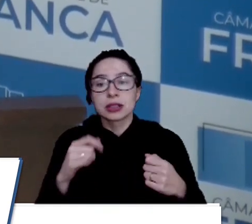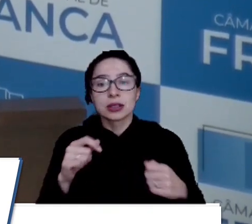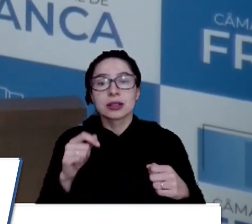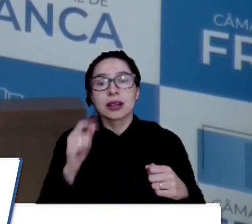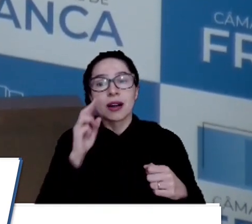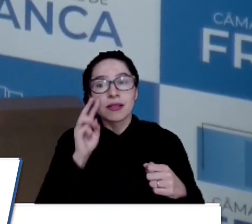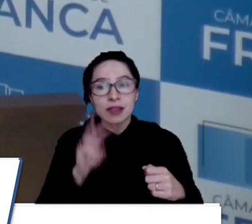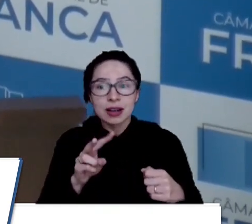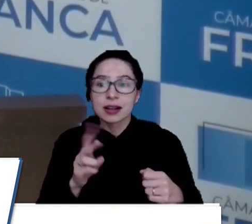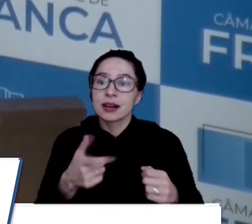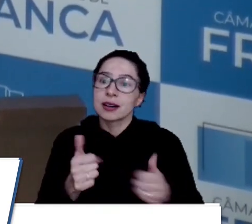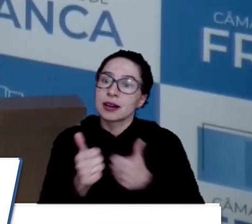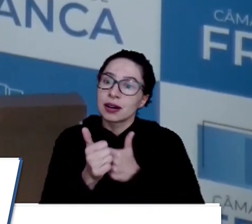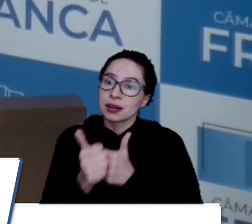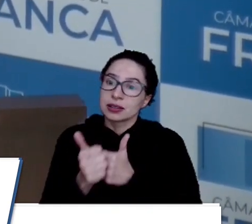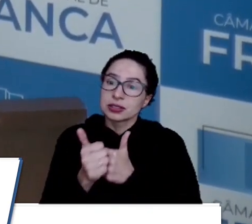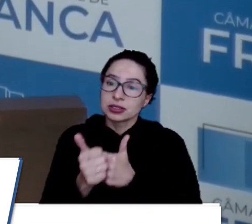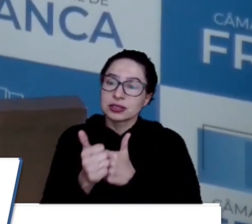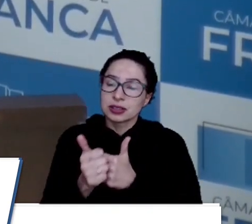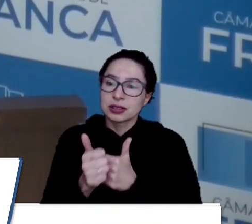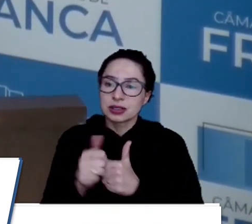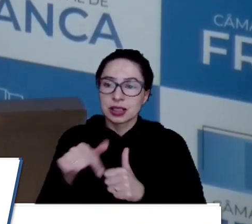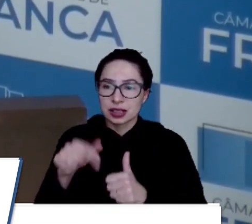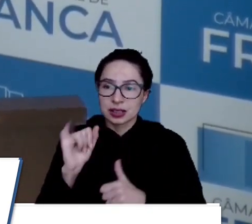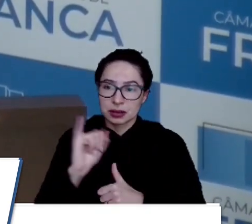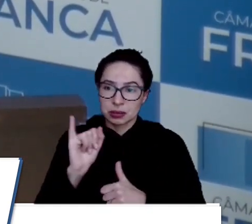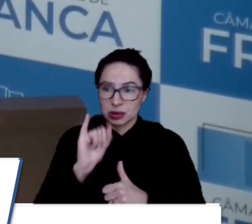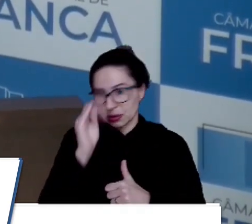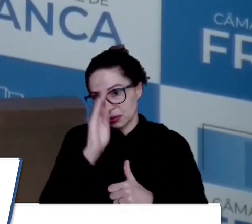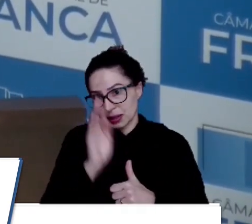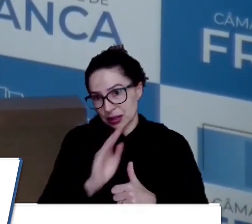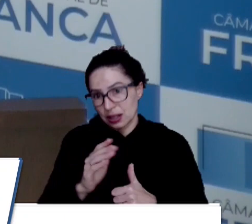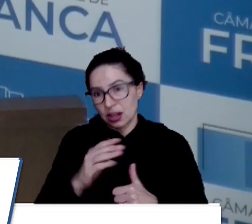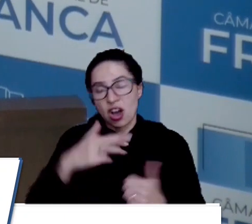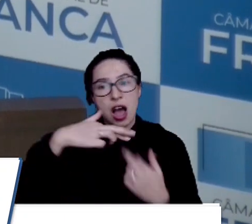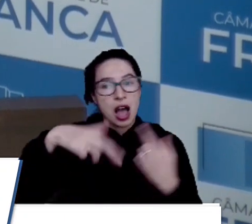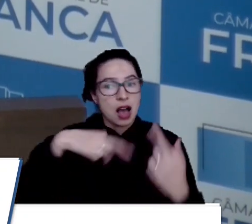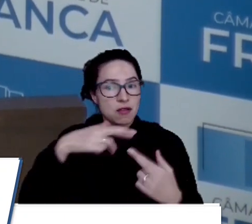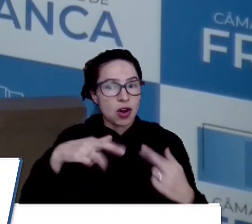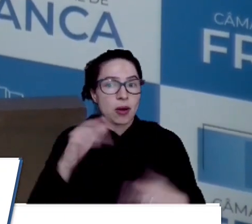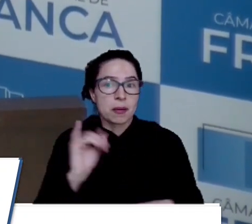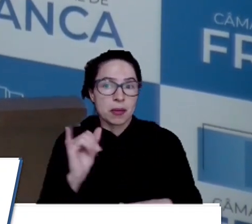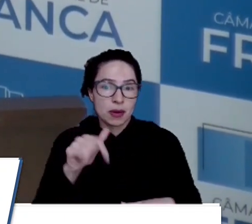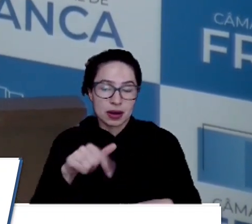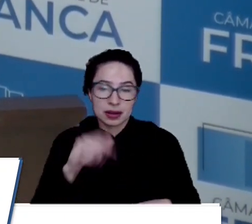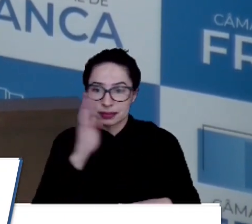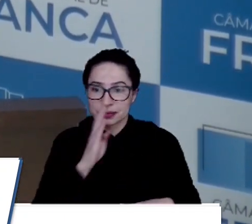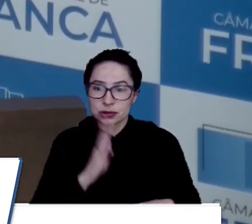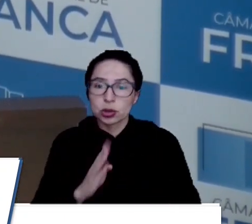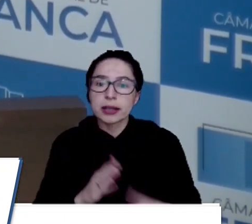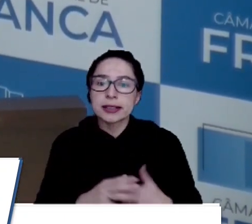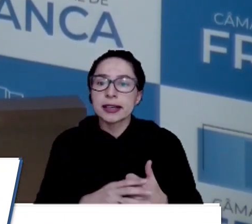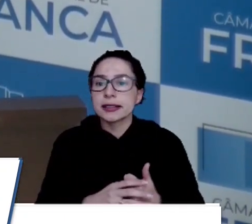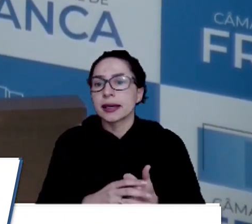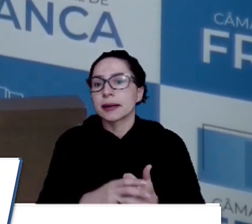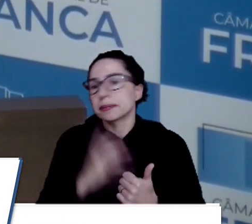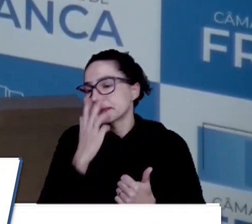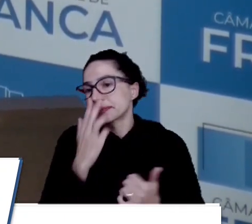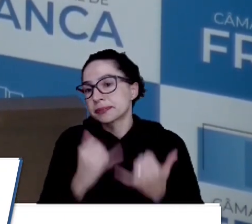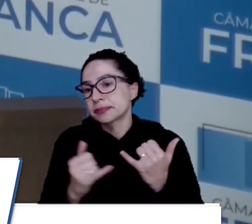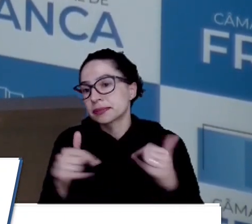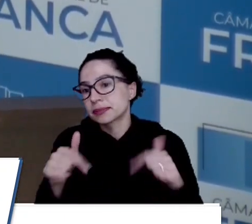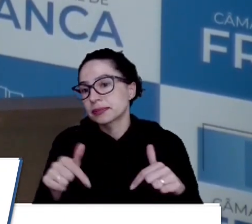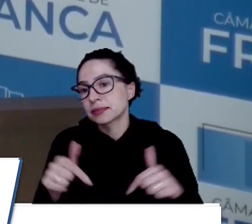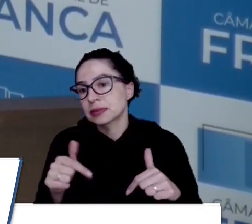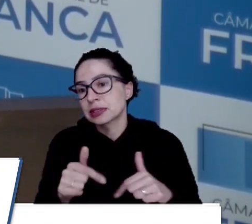acompanho a carga tributária no Brasil faz tempo, a reforma tributária, e parece que agora o negócio vai. Eu não quero aqui